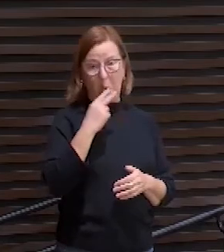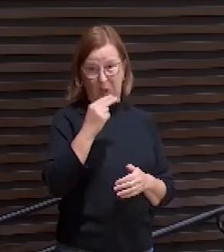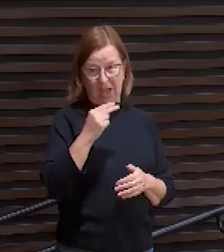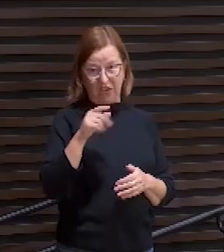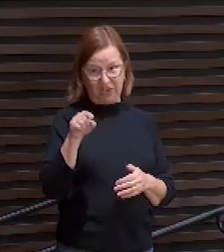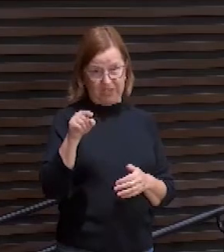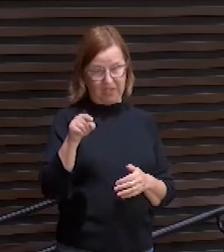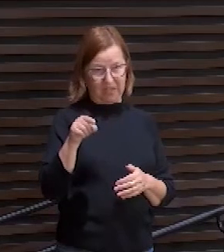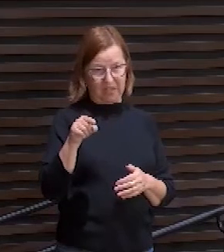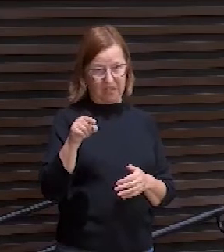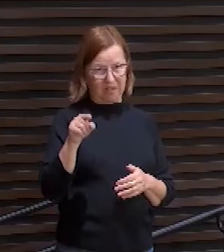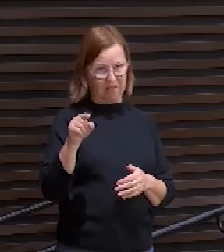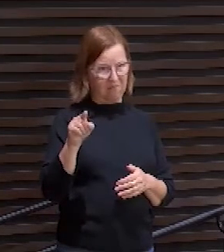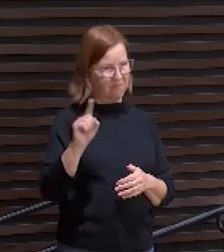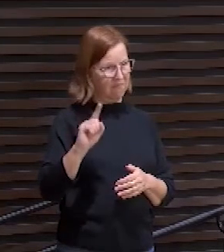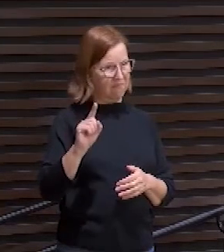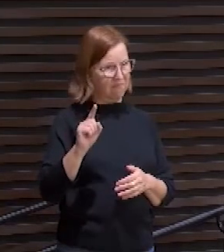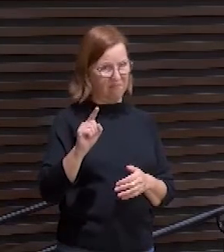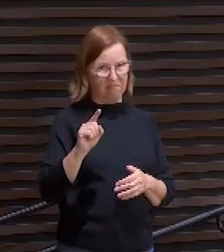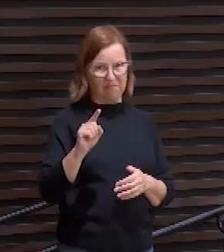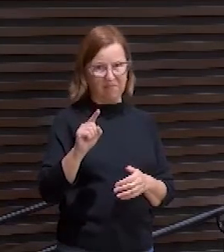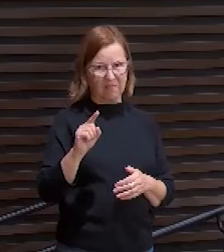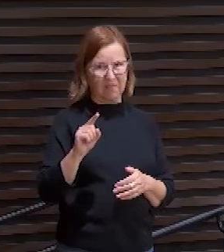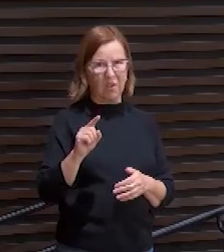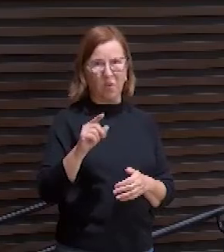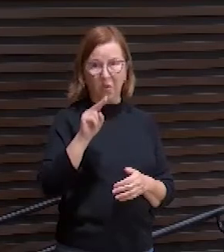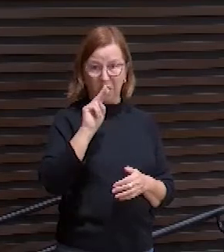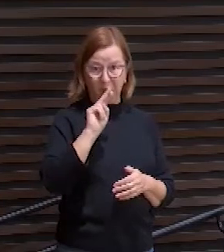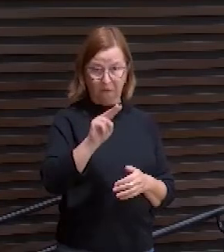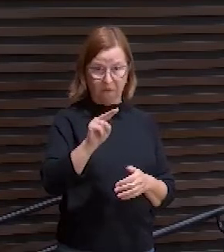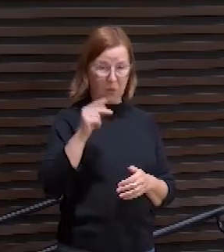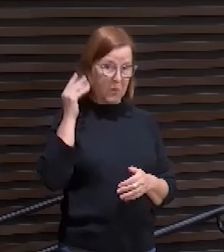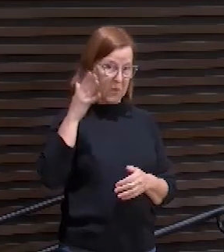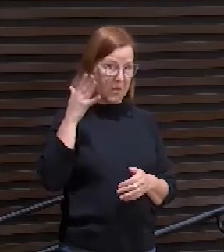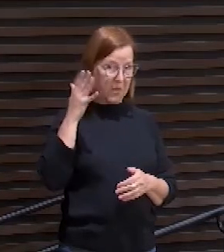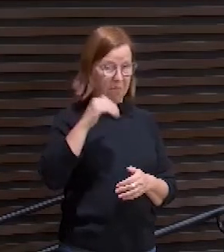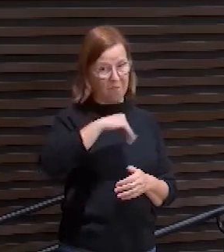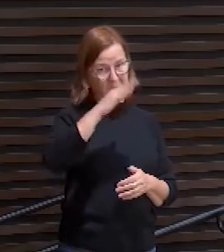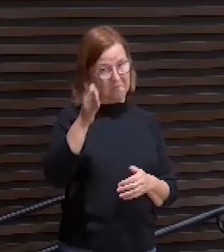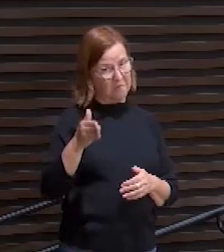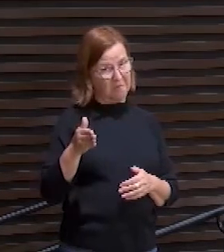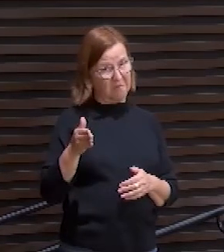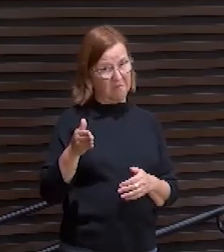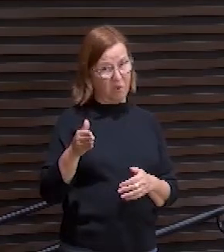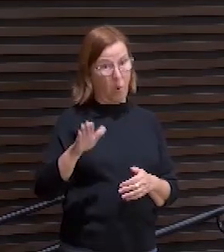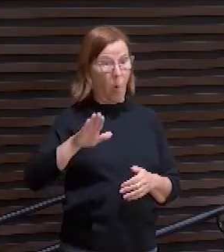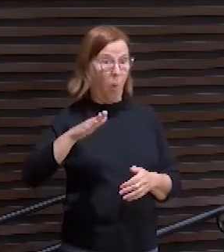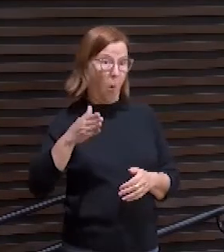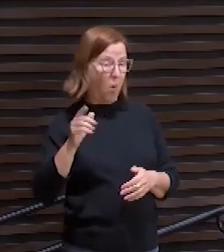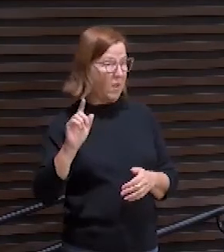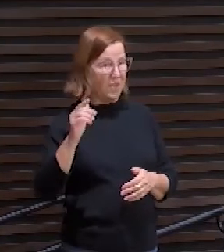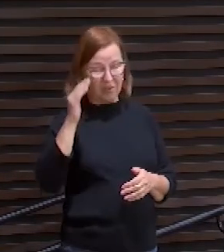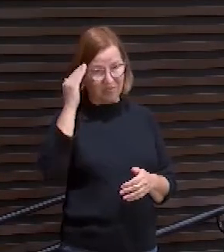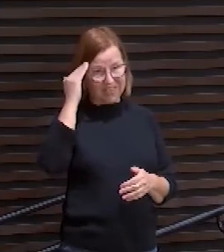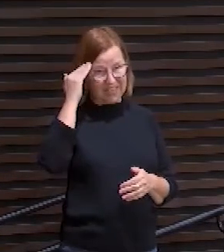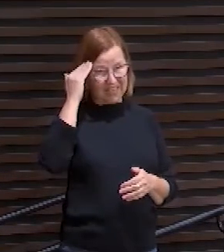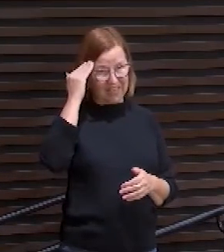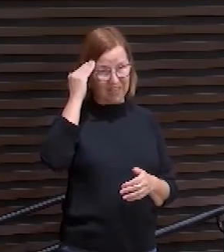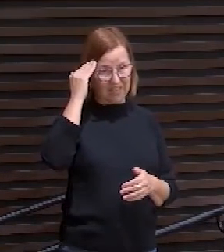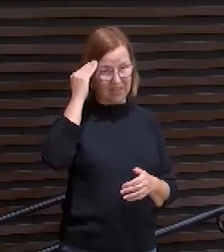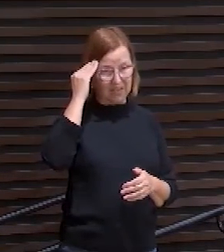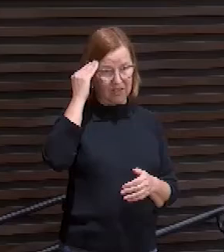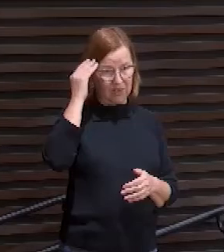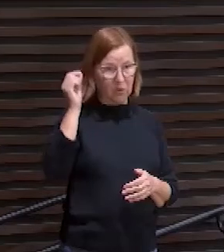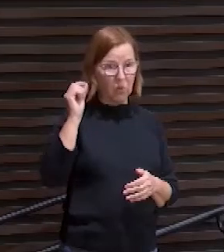talvez não tenha ouvido o sermão do monte. Ele não tenha entendido o que de fato era tudo aquilo